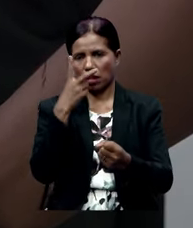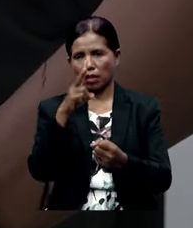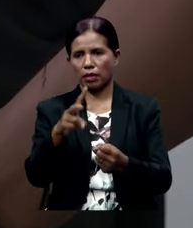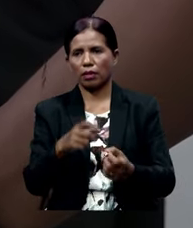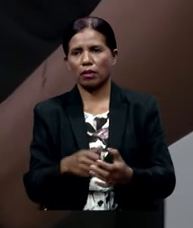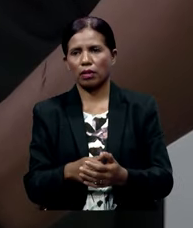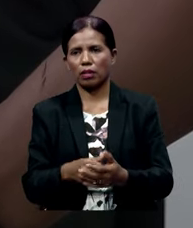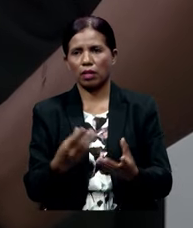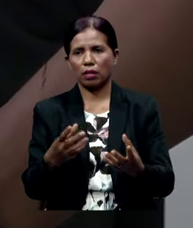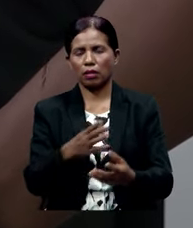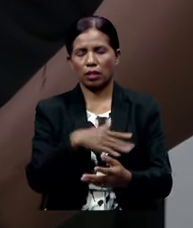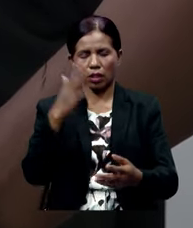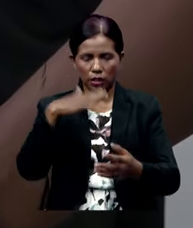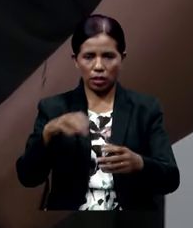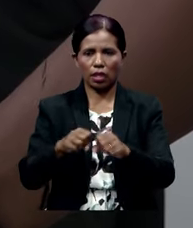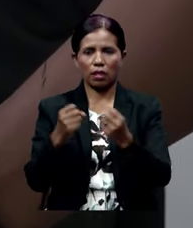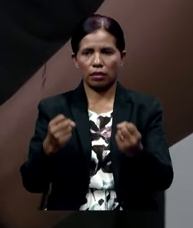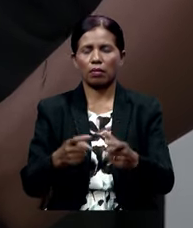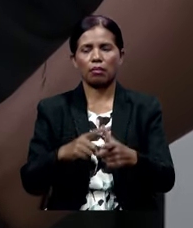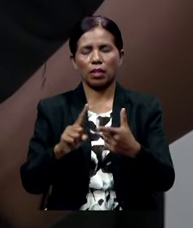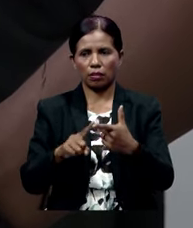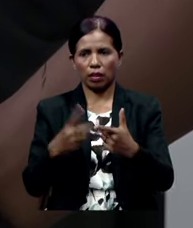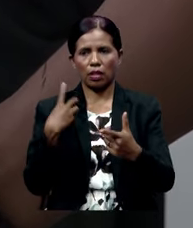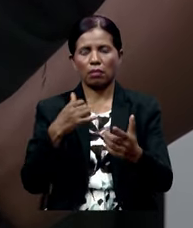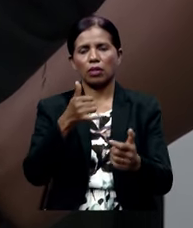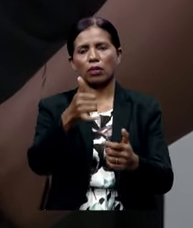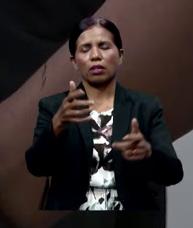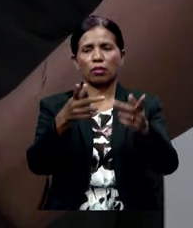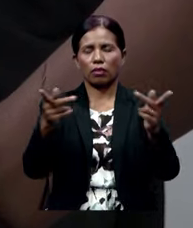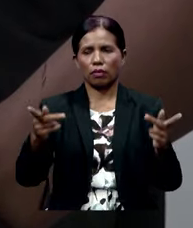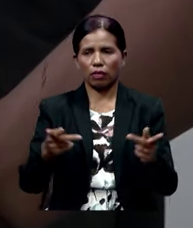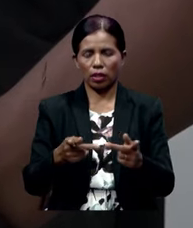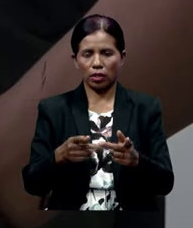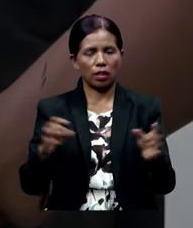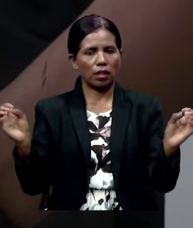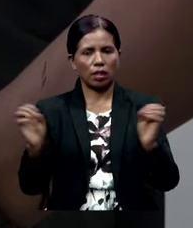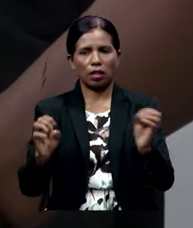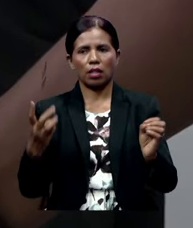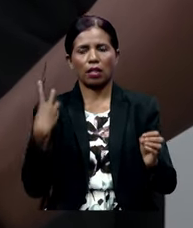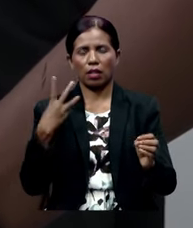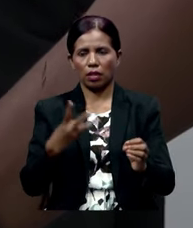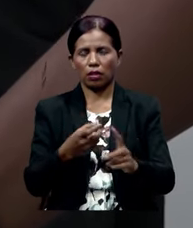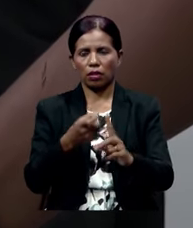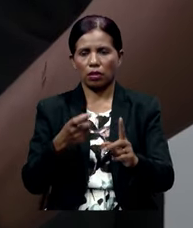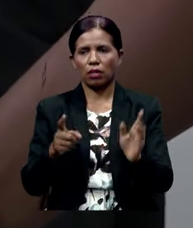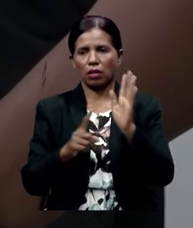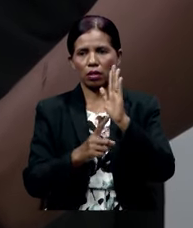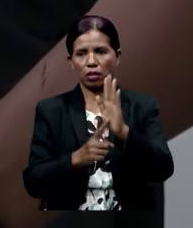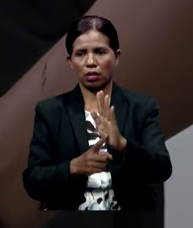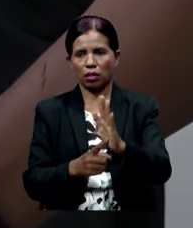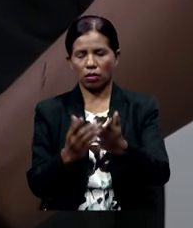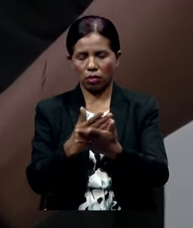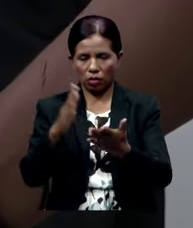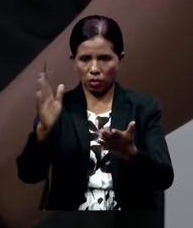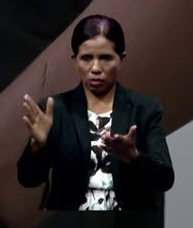produto ni dorok o isona o at mai be kuan wit toy ni ba produto in kistaun produto ni mak consumidor sira consumidor fere sosa o